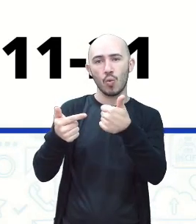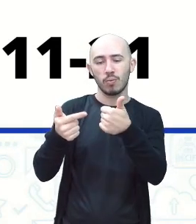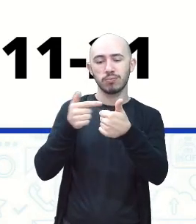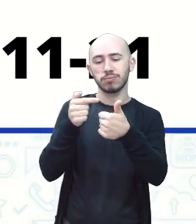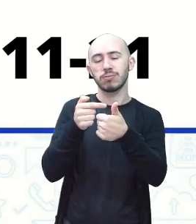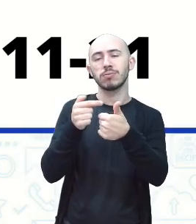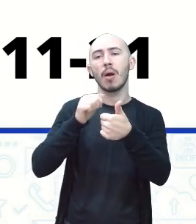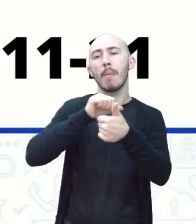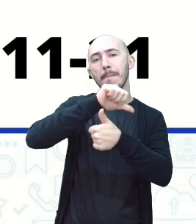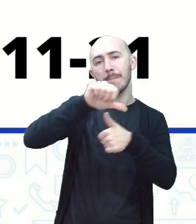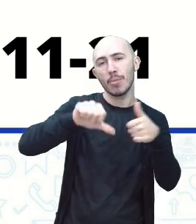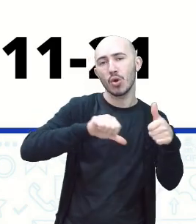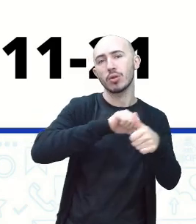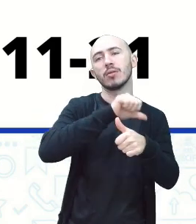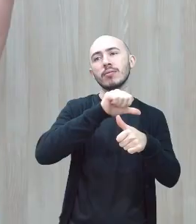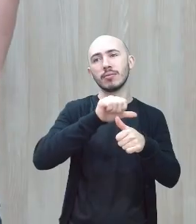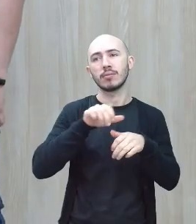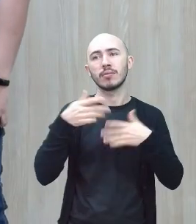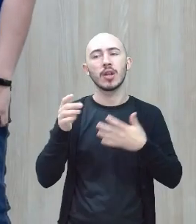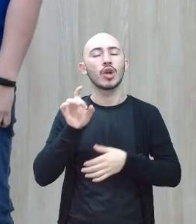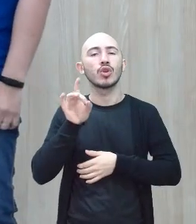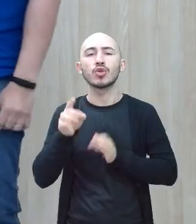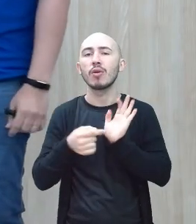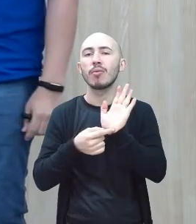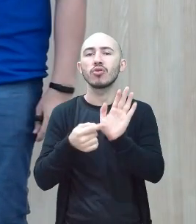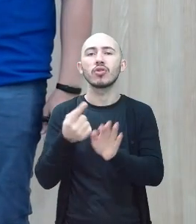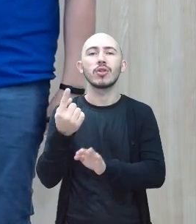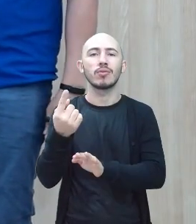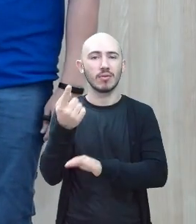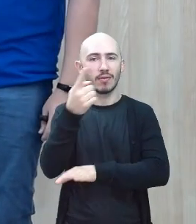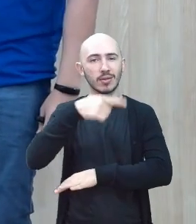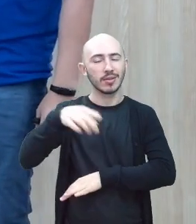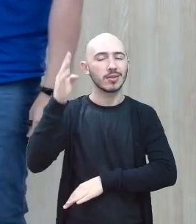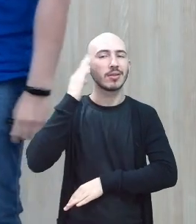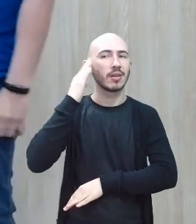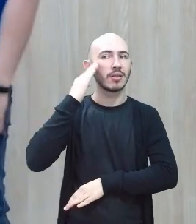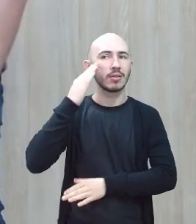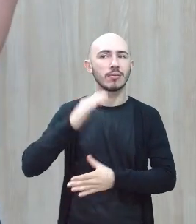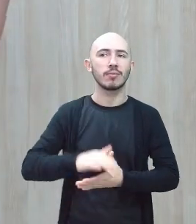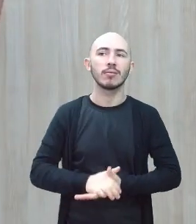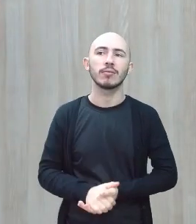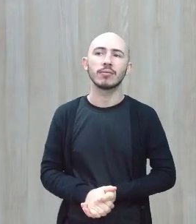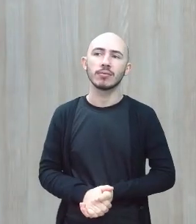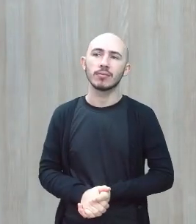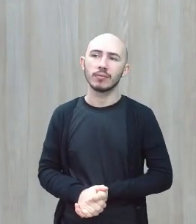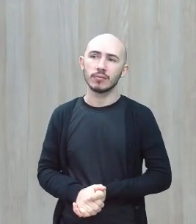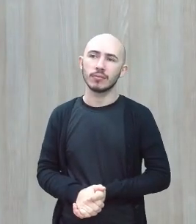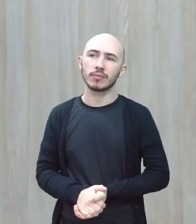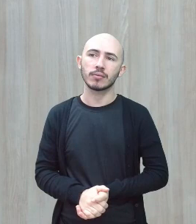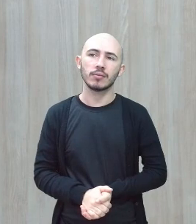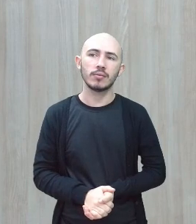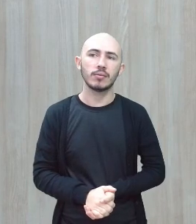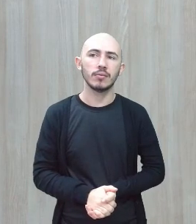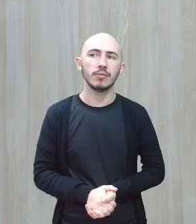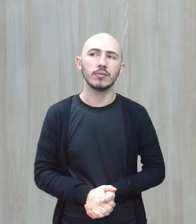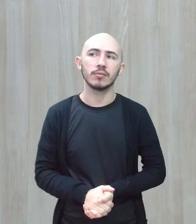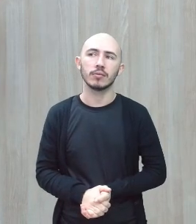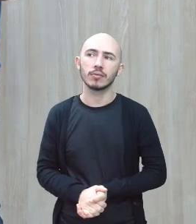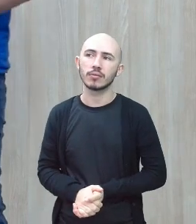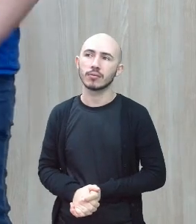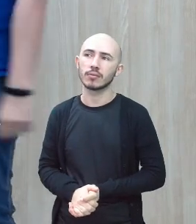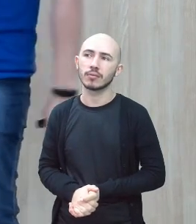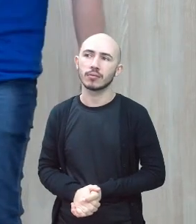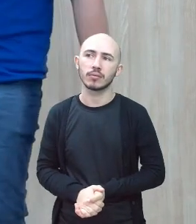os números, tá bom? Por isso que eu só coloquei um para representar e já foi, tá bom? A gente só vai trocar os números assim,